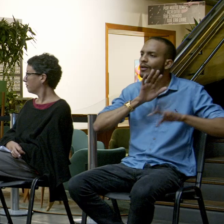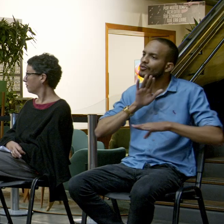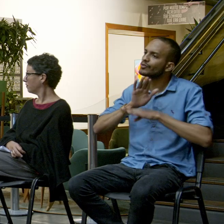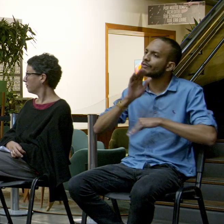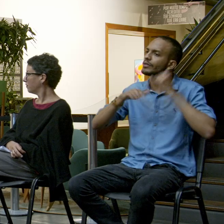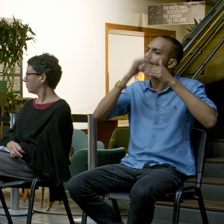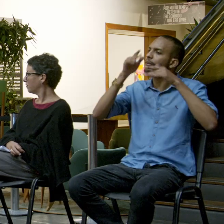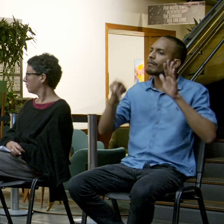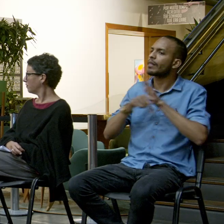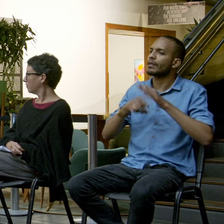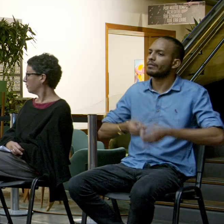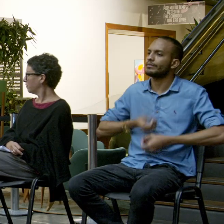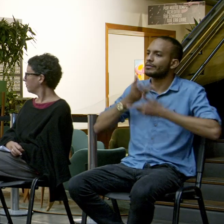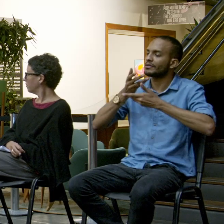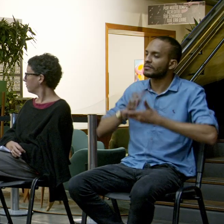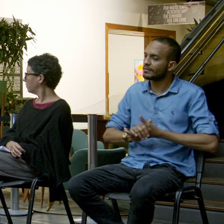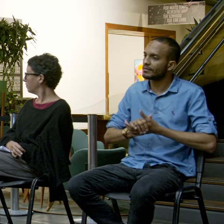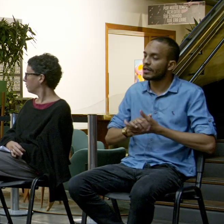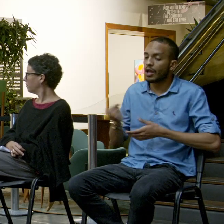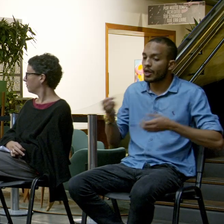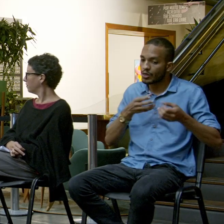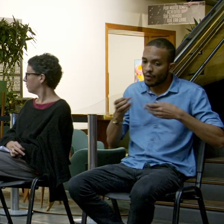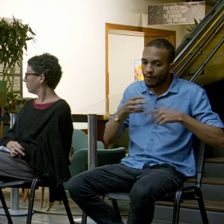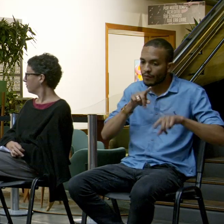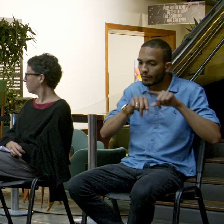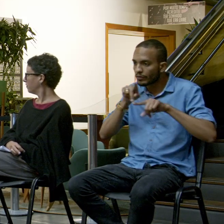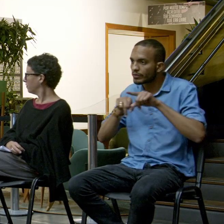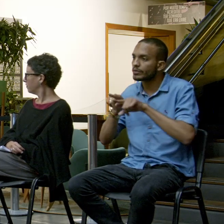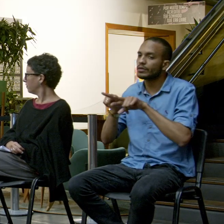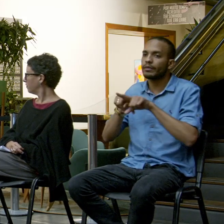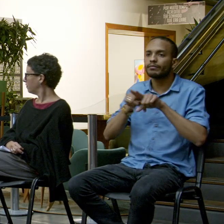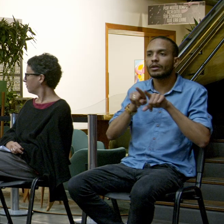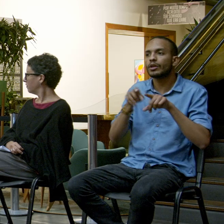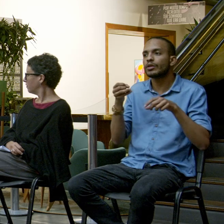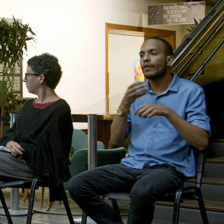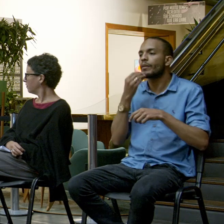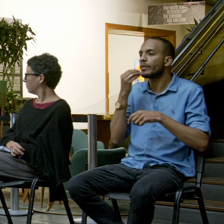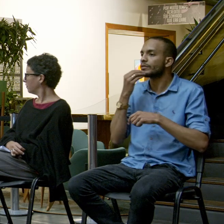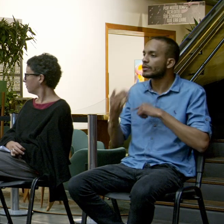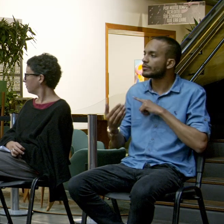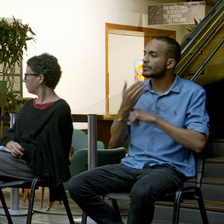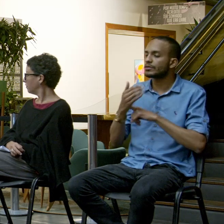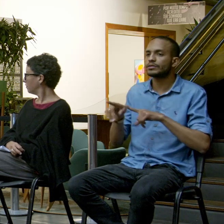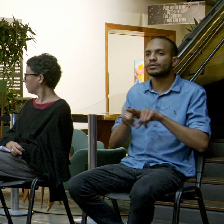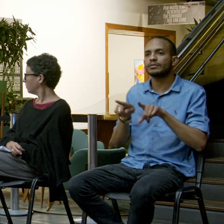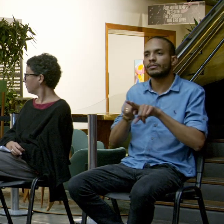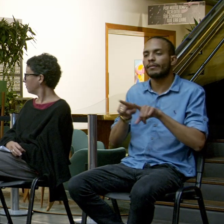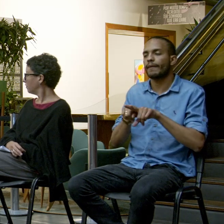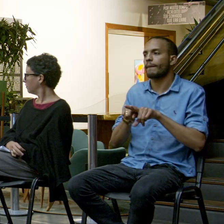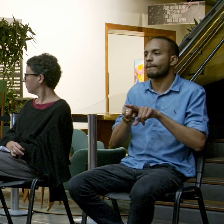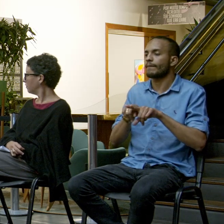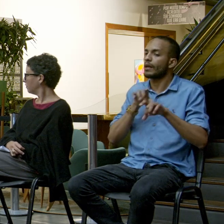do ato poético. As novas mídias são fascinantes pelas novas possibilidades que brindam, mas não é